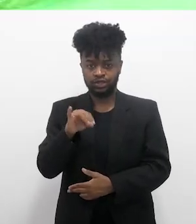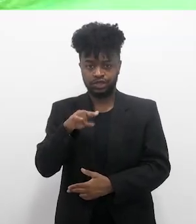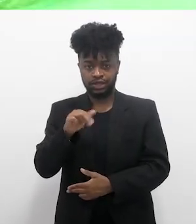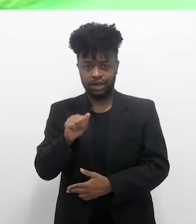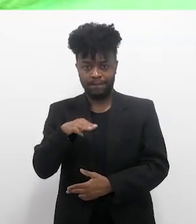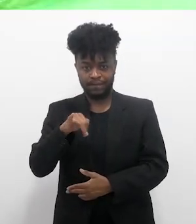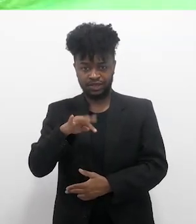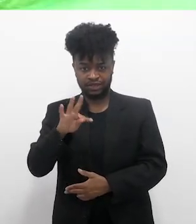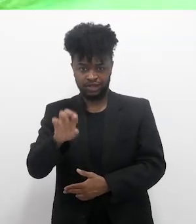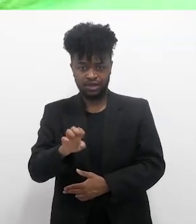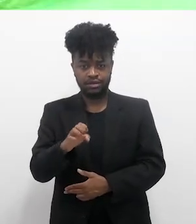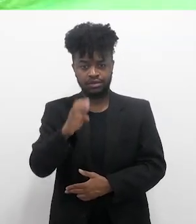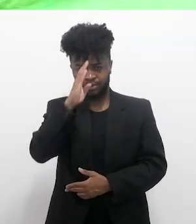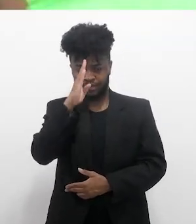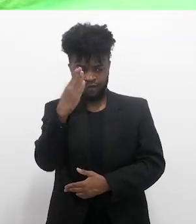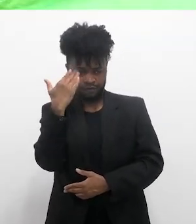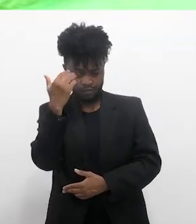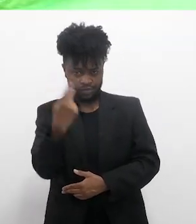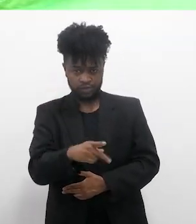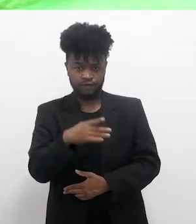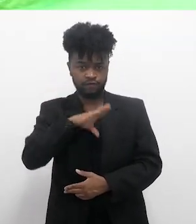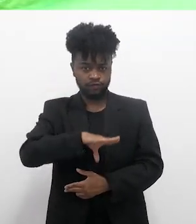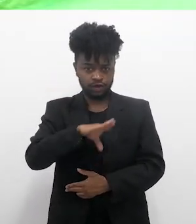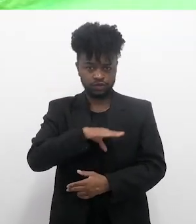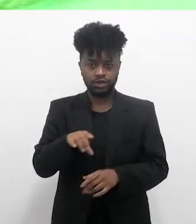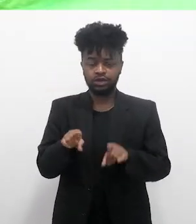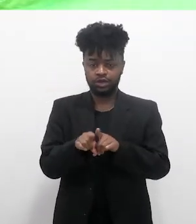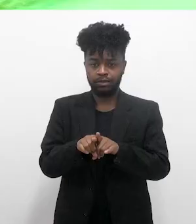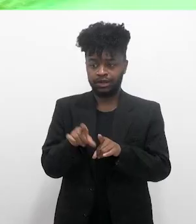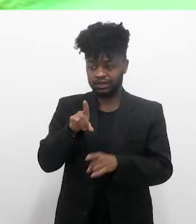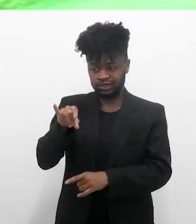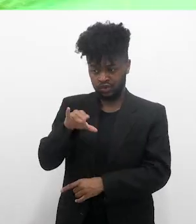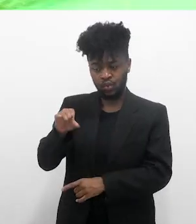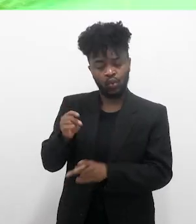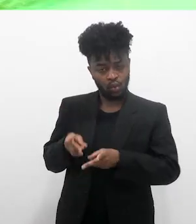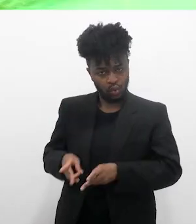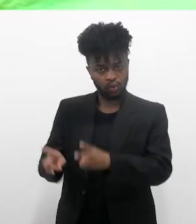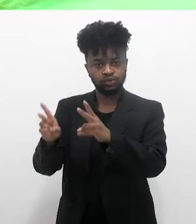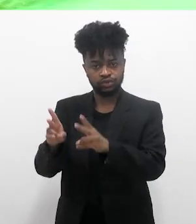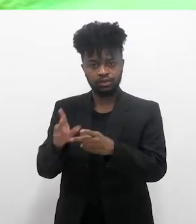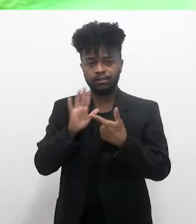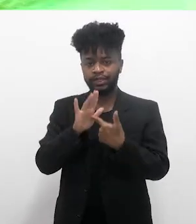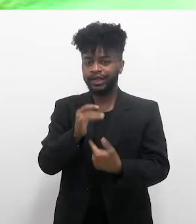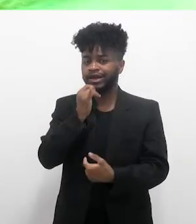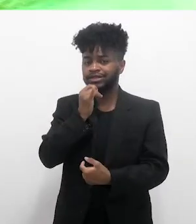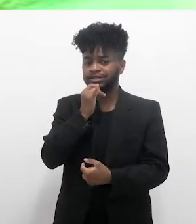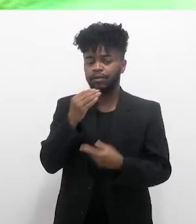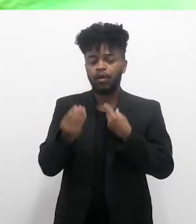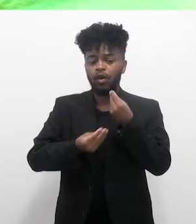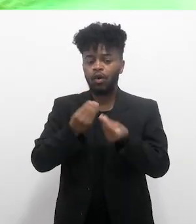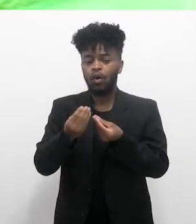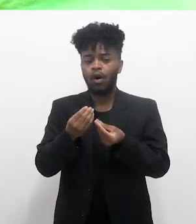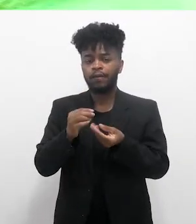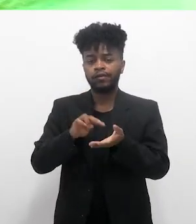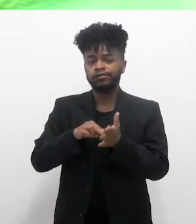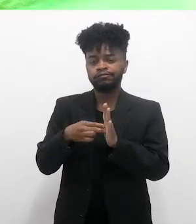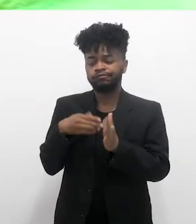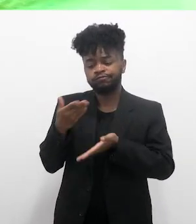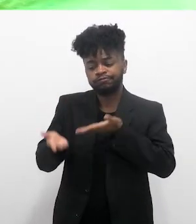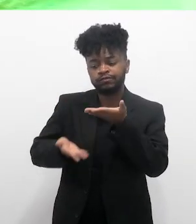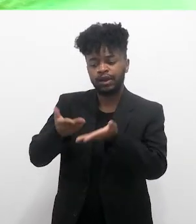Vasco, né? O Roberto era, o Zico é. Exemplo de como é tratar o